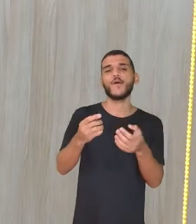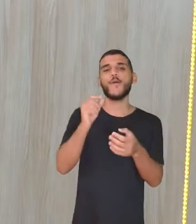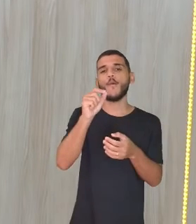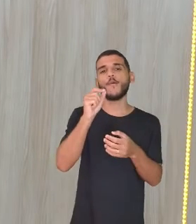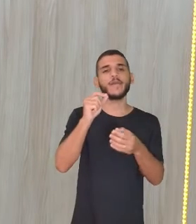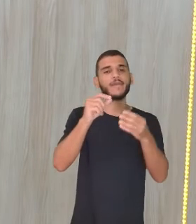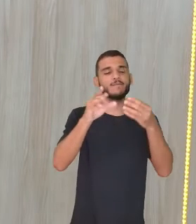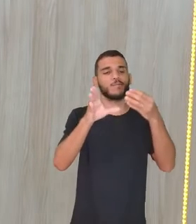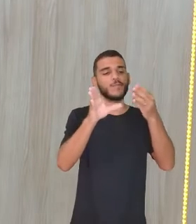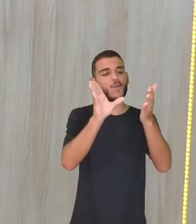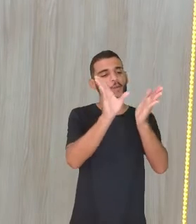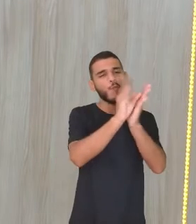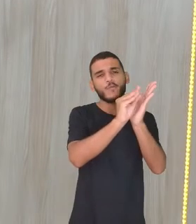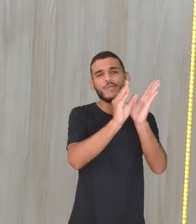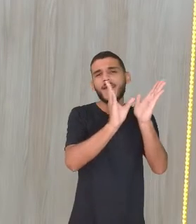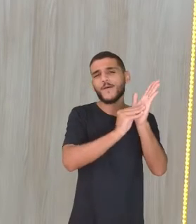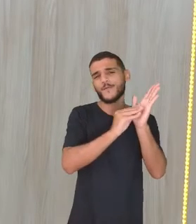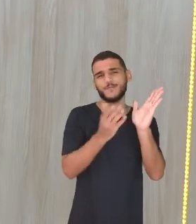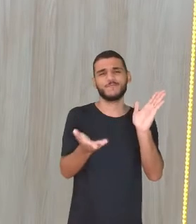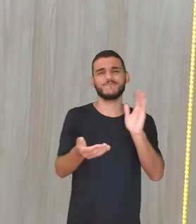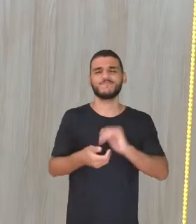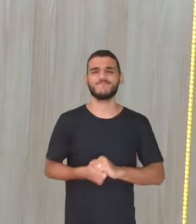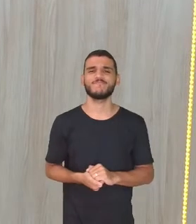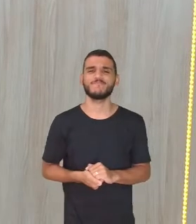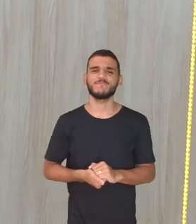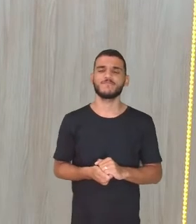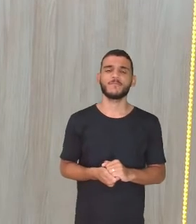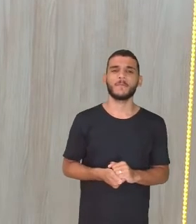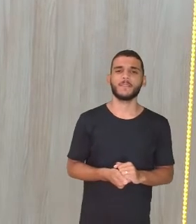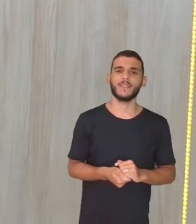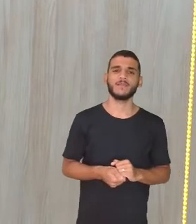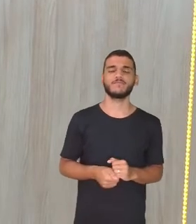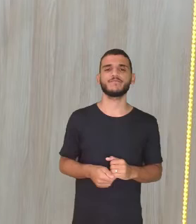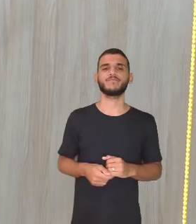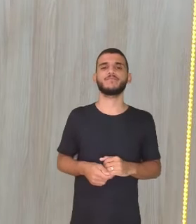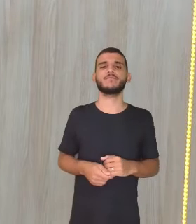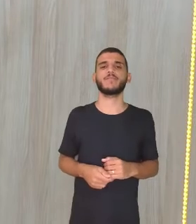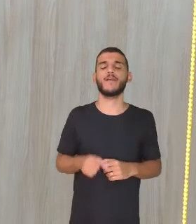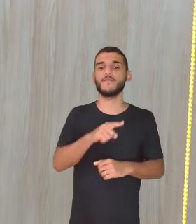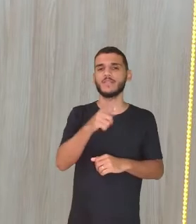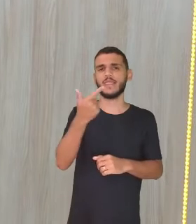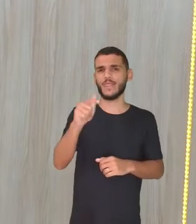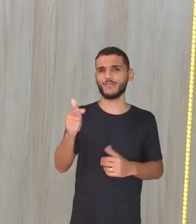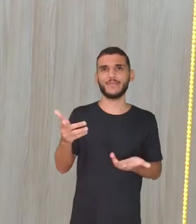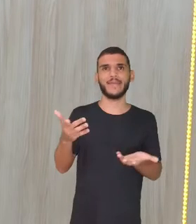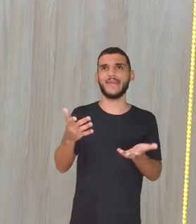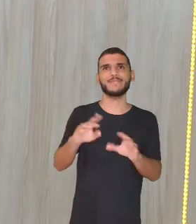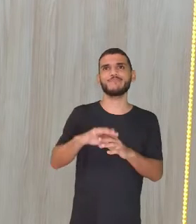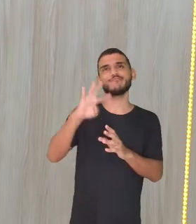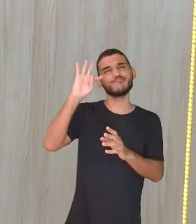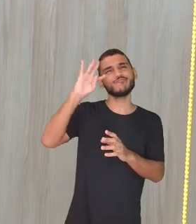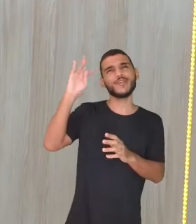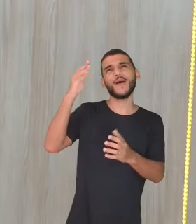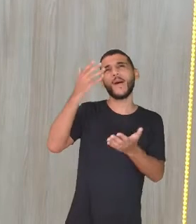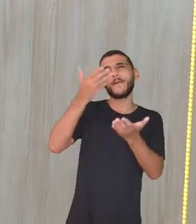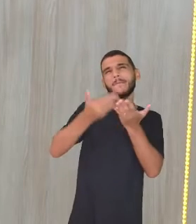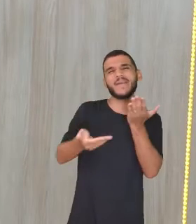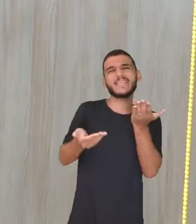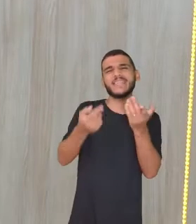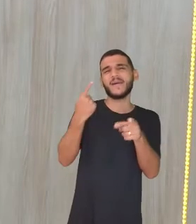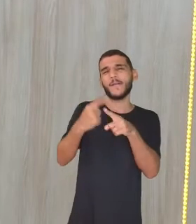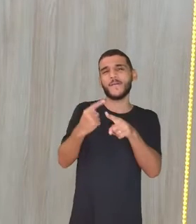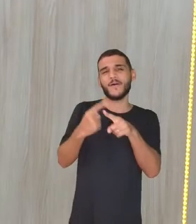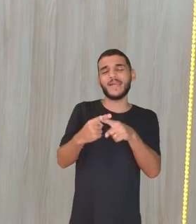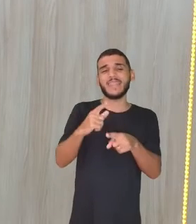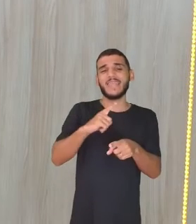Você perdeu o fio da meada. É justamente você perder a sua tese, você perdeu o que você está querendo defender. De tanto você